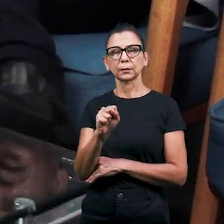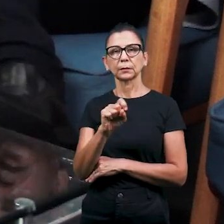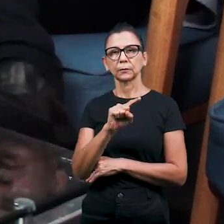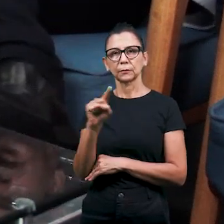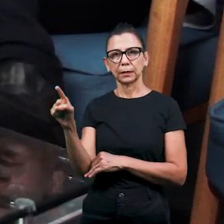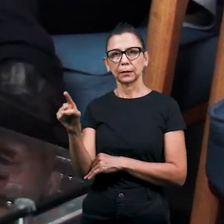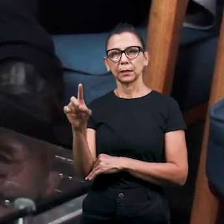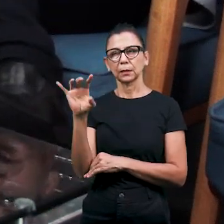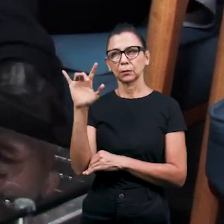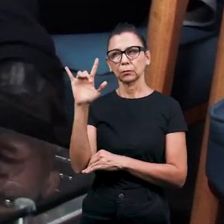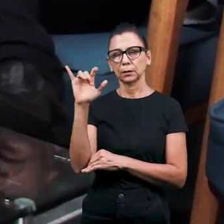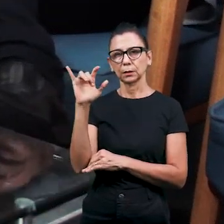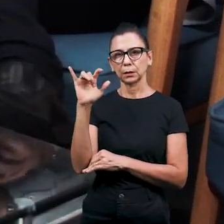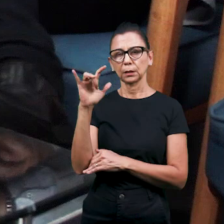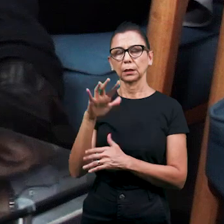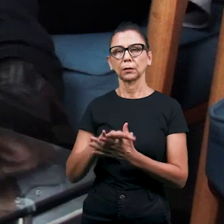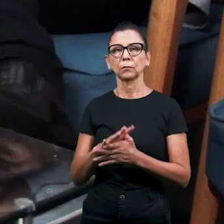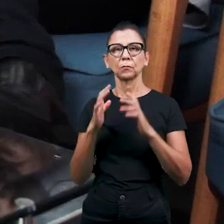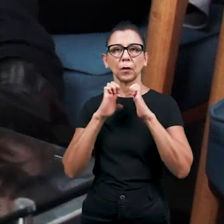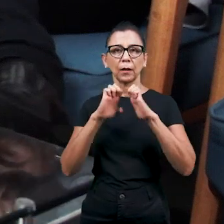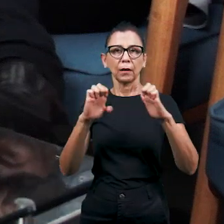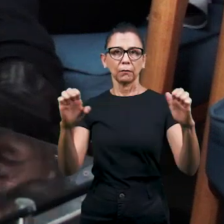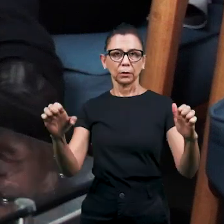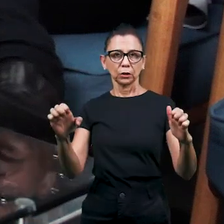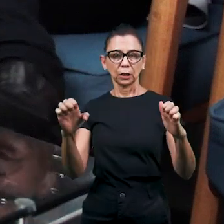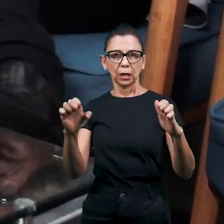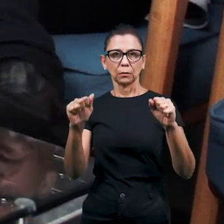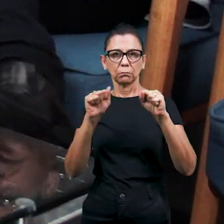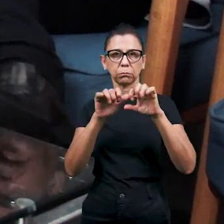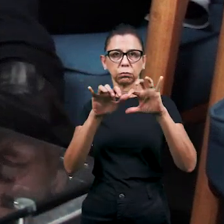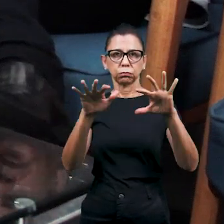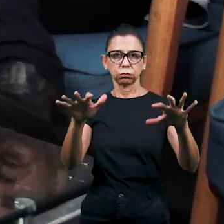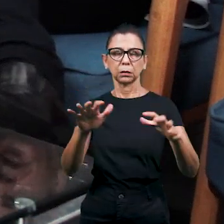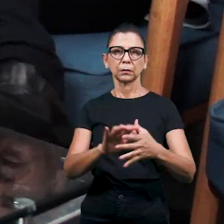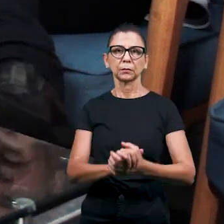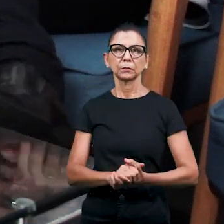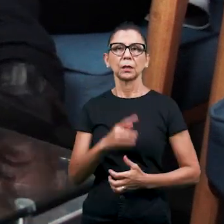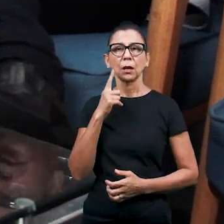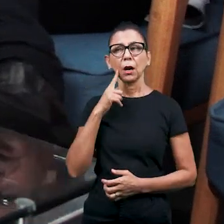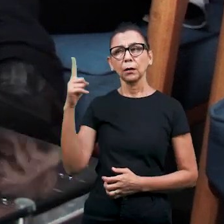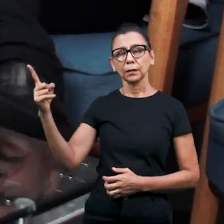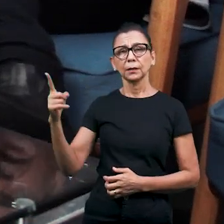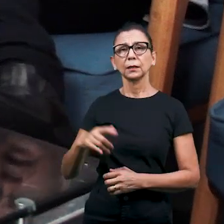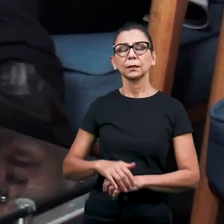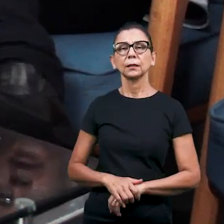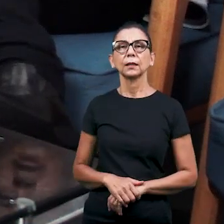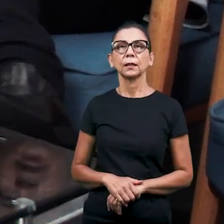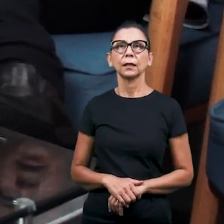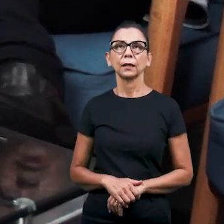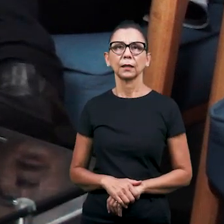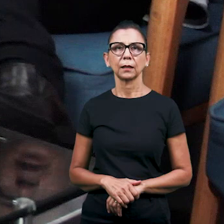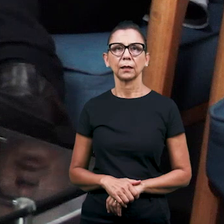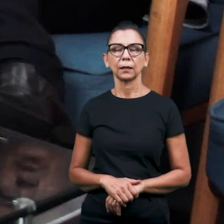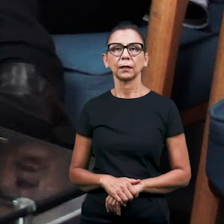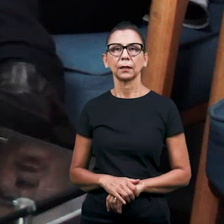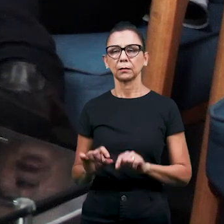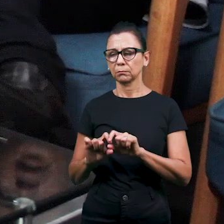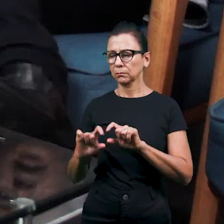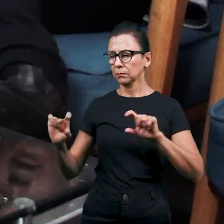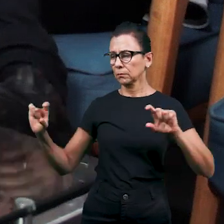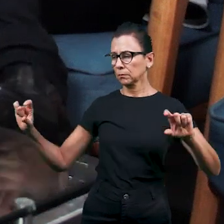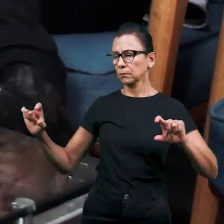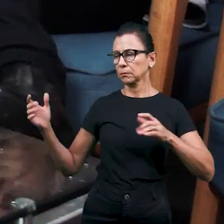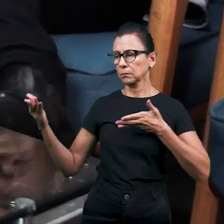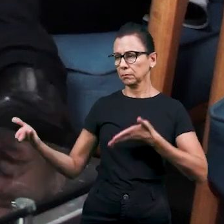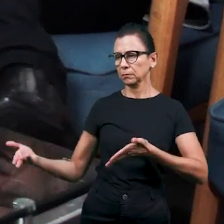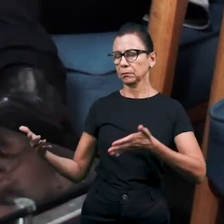vamos providenciar um QR Code, vai estar na tela também. E você pode apontar a câmera do seu celular, ele já vai te jogar lá para a nossa conta no